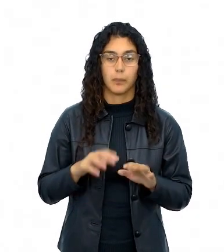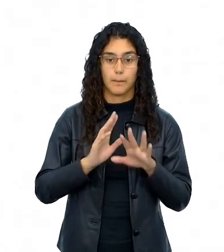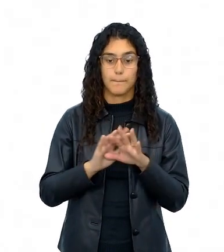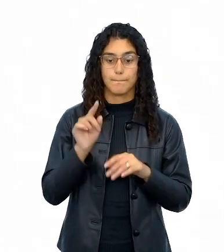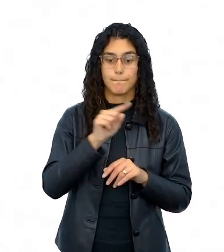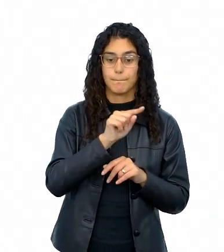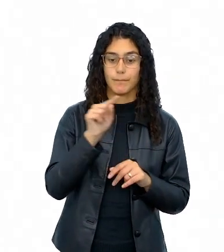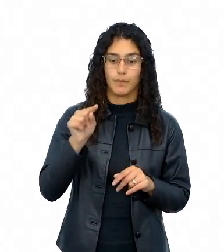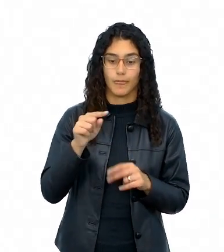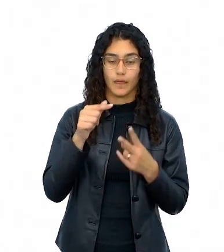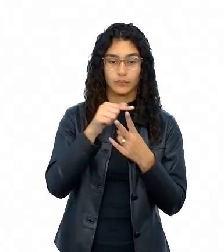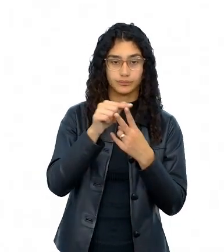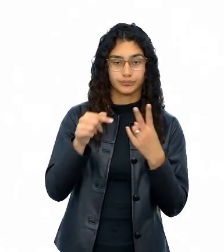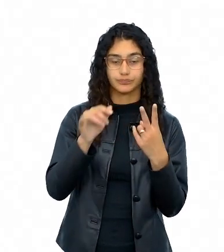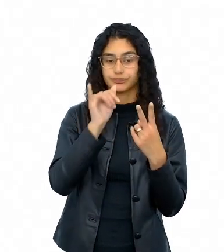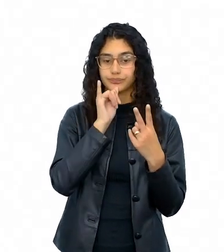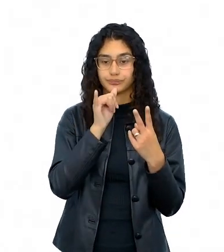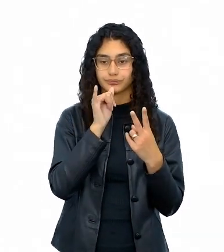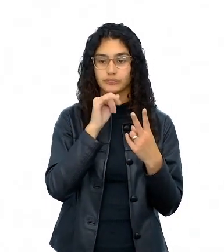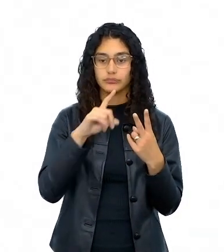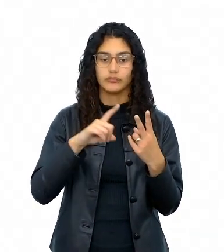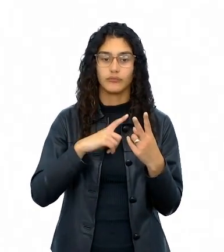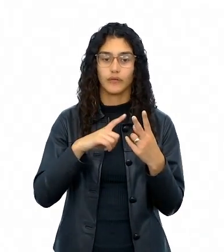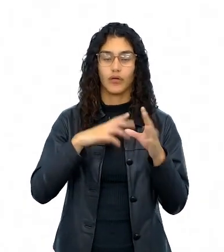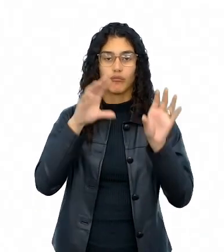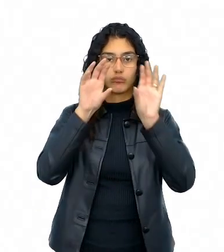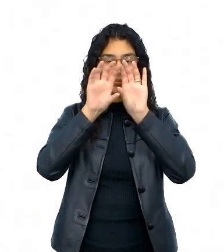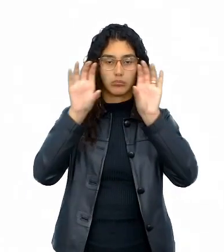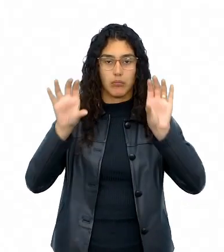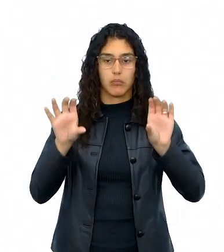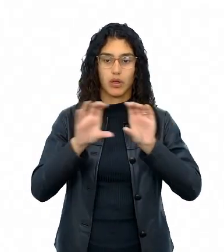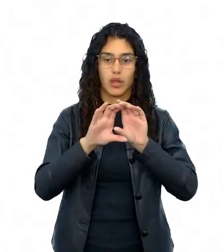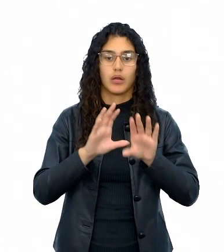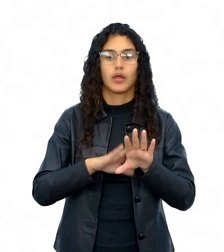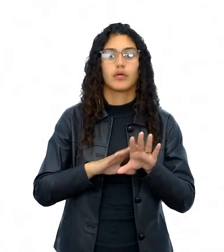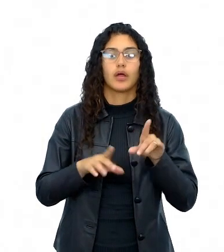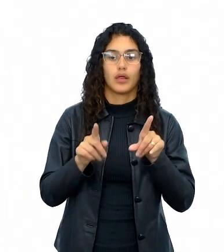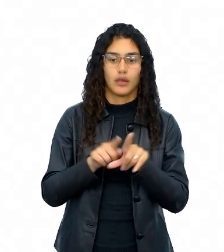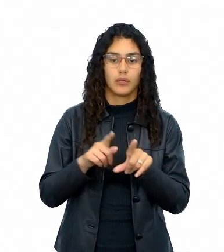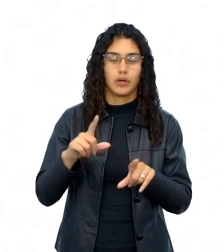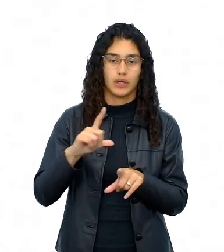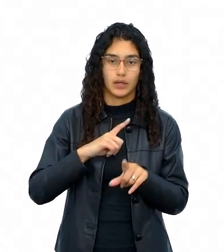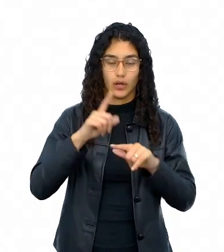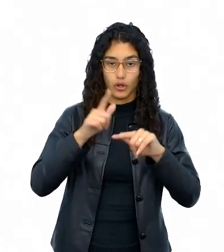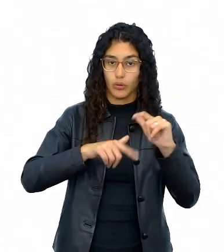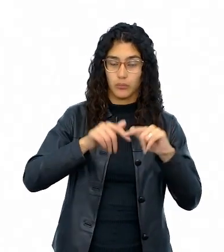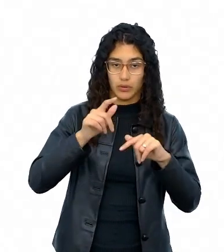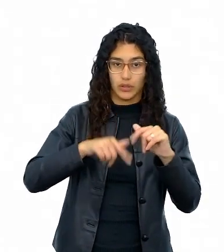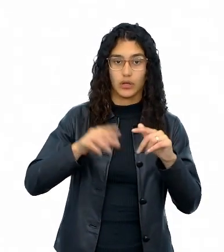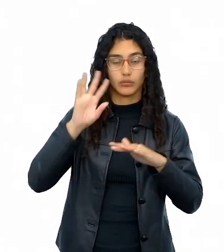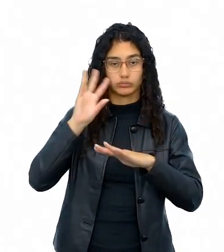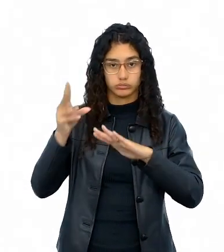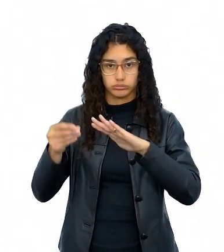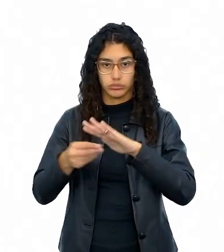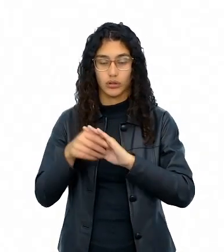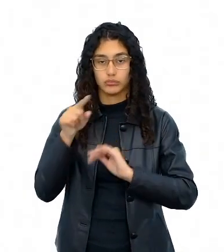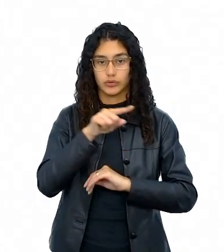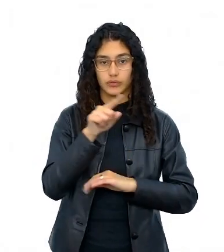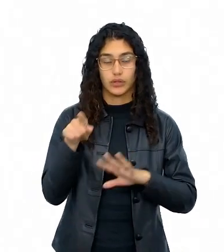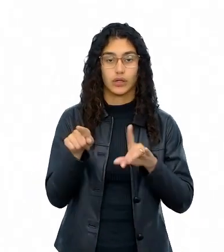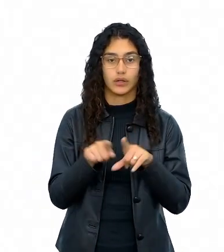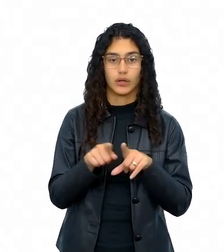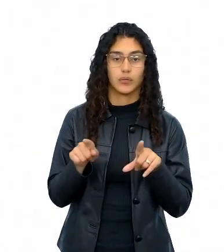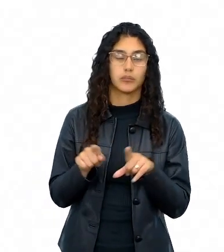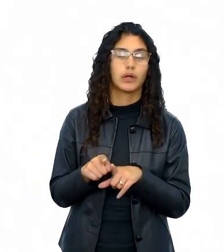vocês esses 2 exemplos do fluxograma que vai ficar no material ali no repositório para